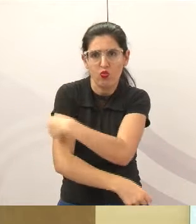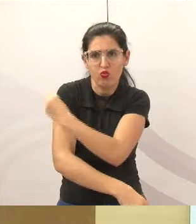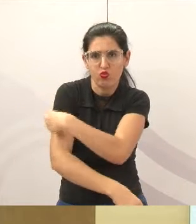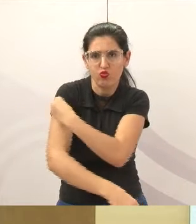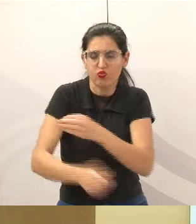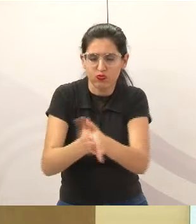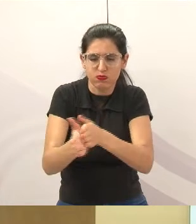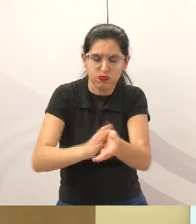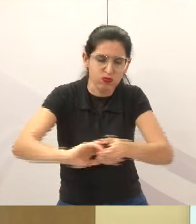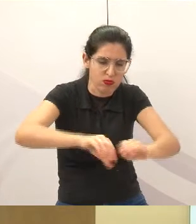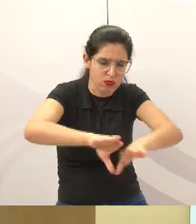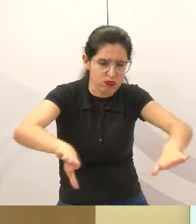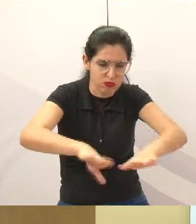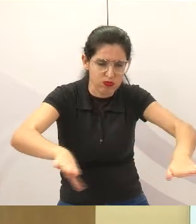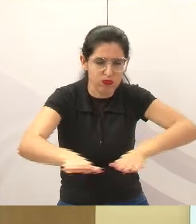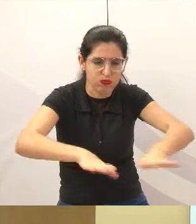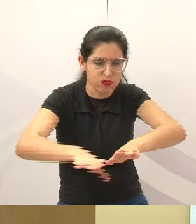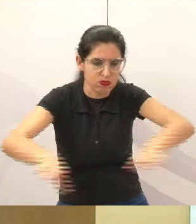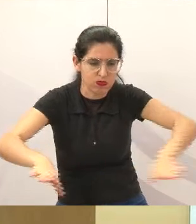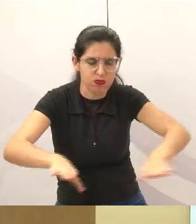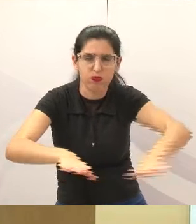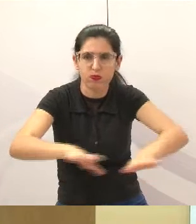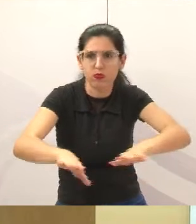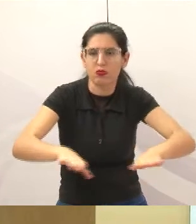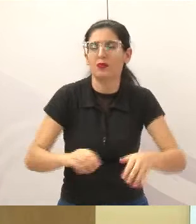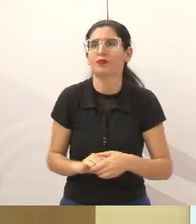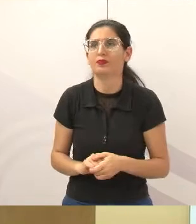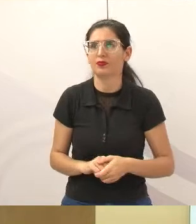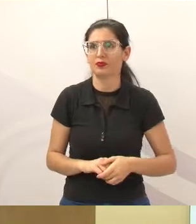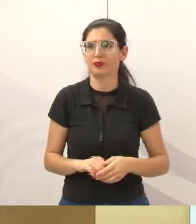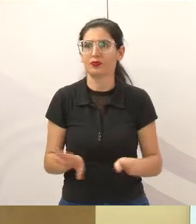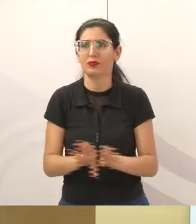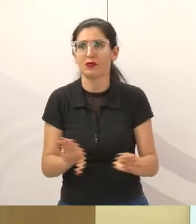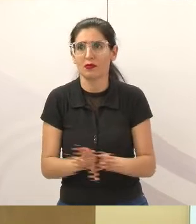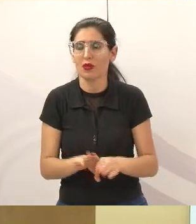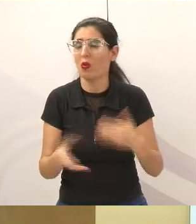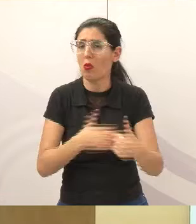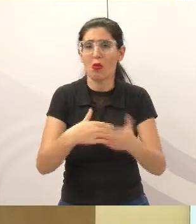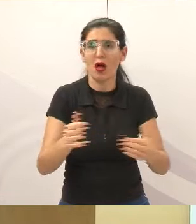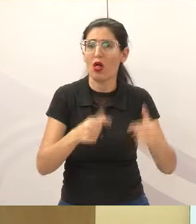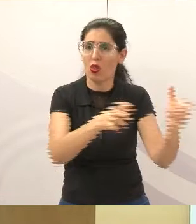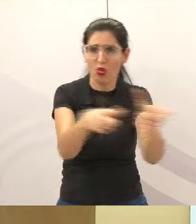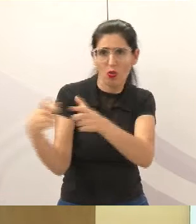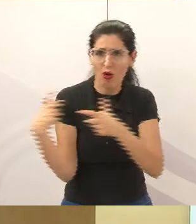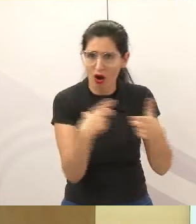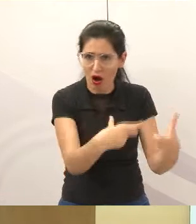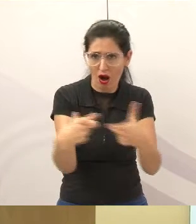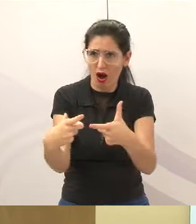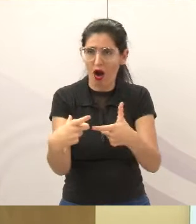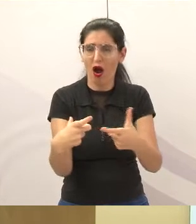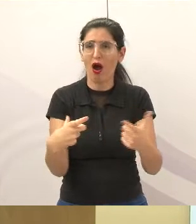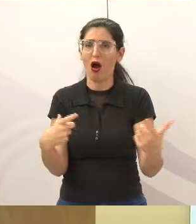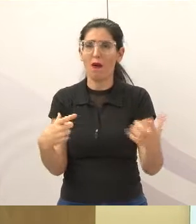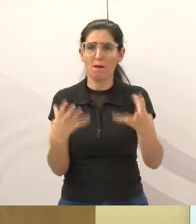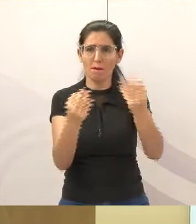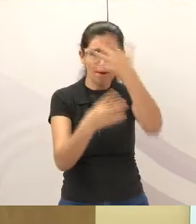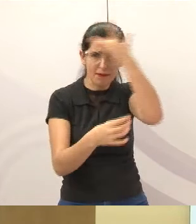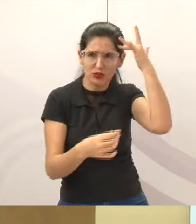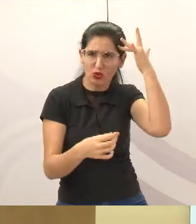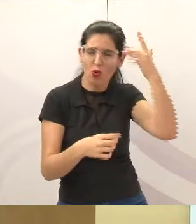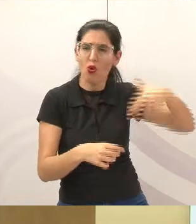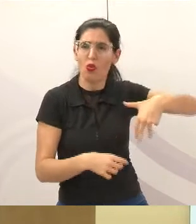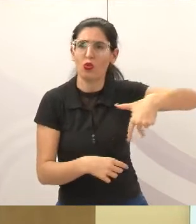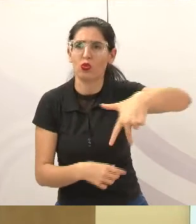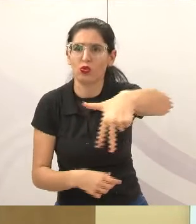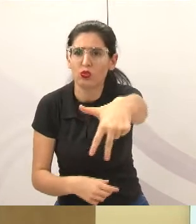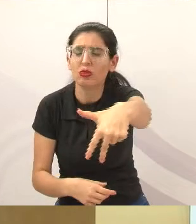de máscaras facial para acesso de qualquer ambiente coletivo aberto ao público, tanto para os clientes ou visitantes, como